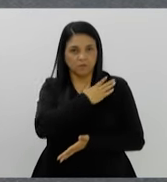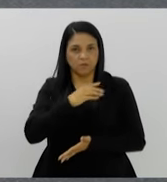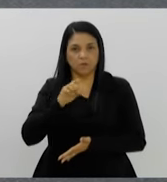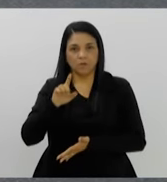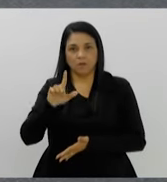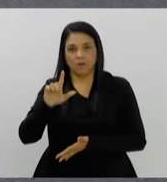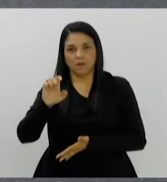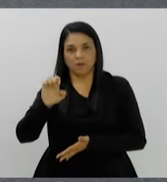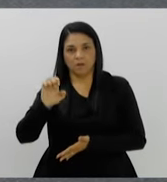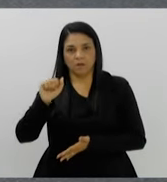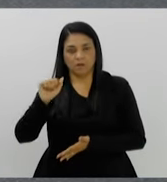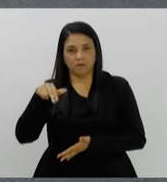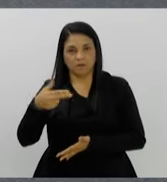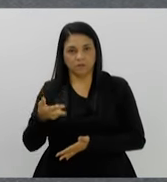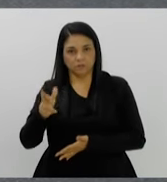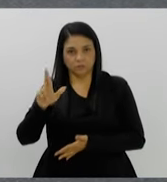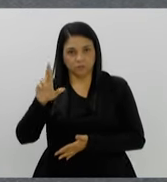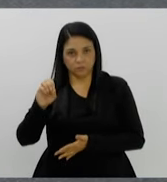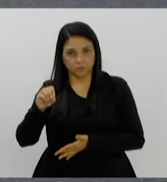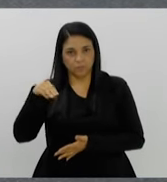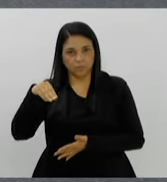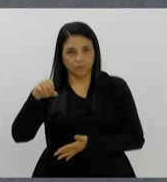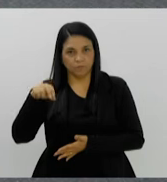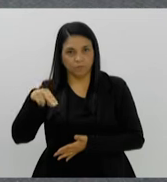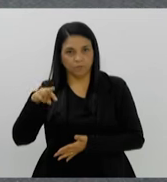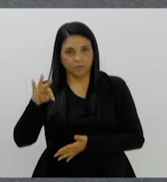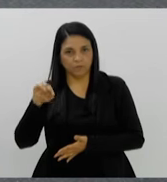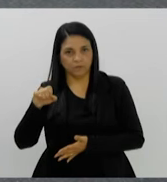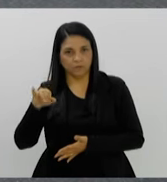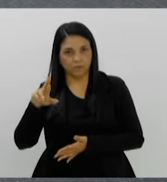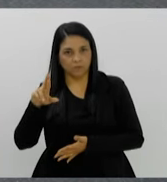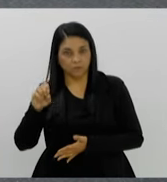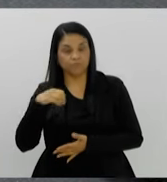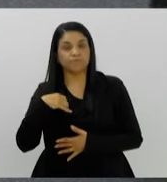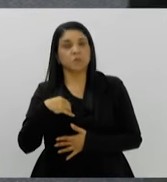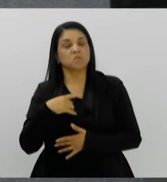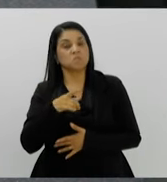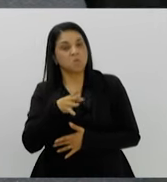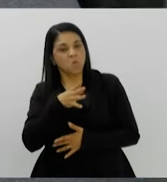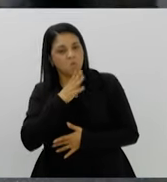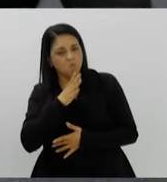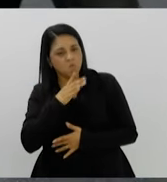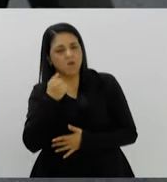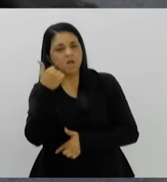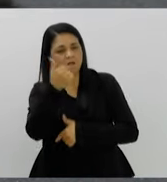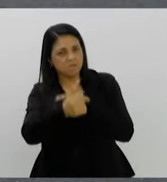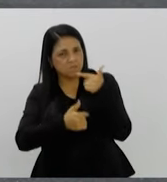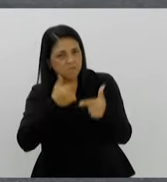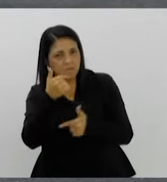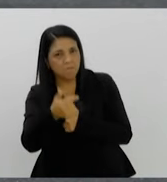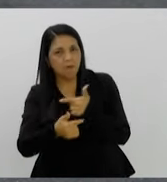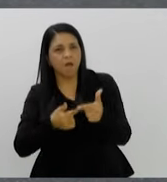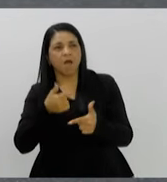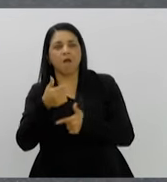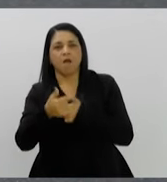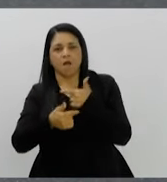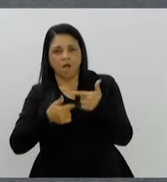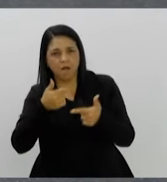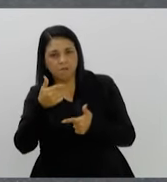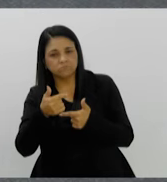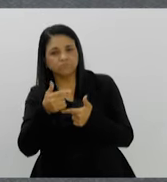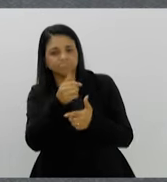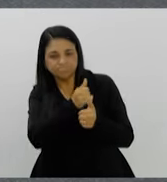Monteiro também não posso deixar de reconhecer o grande trabalho que foi feito à